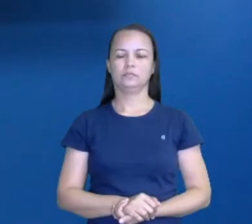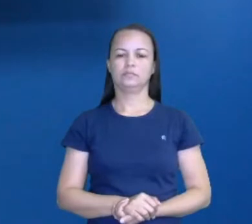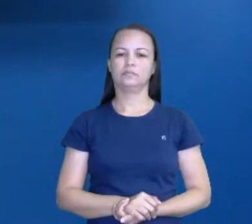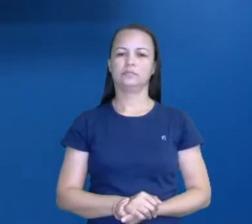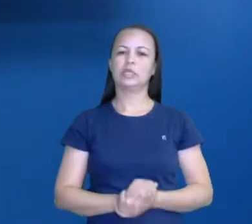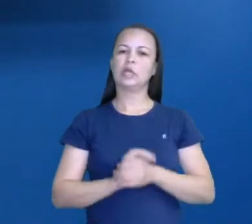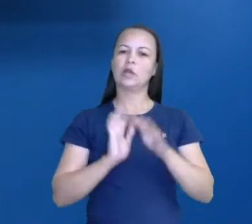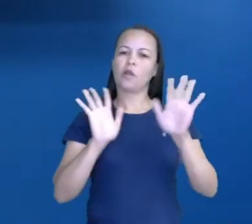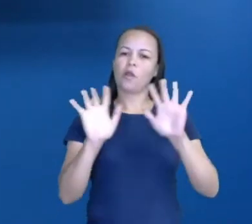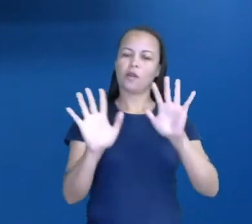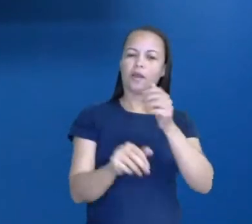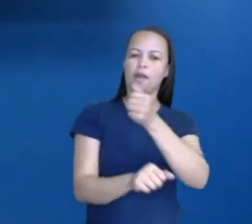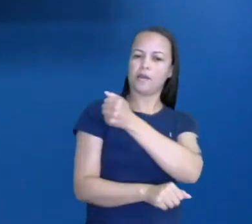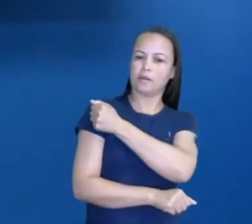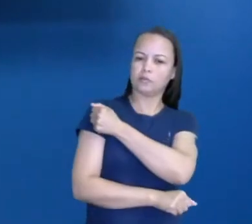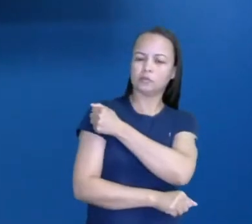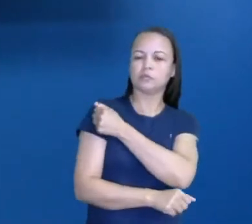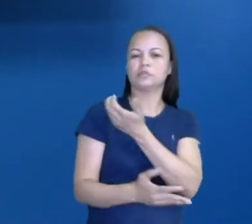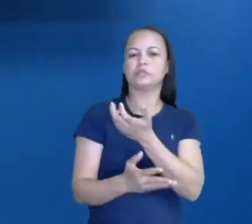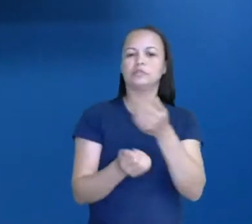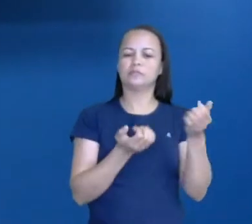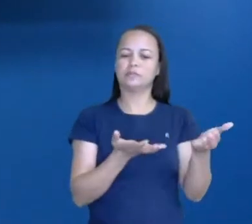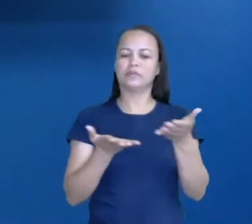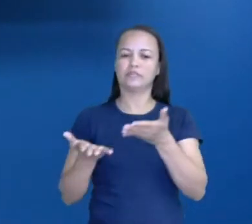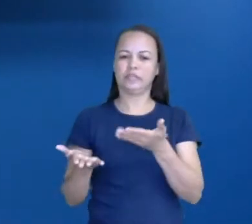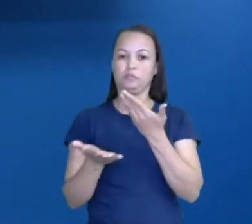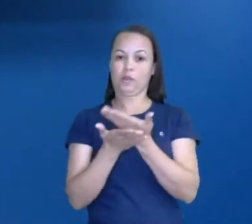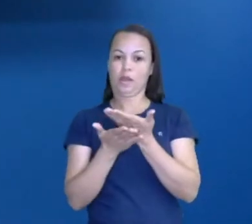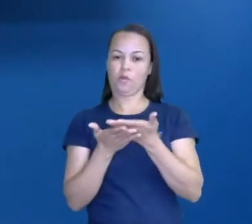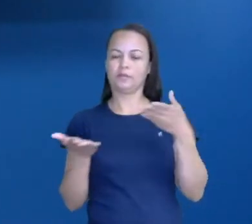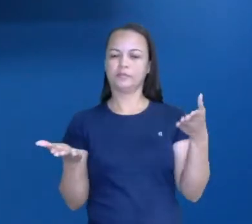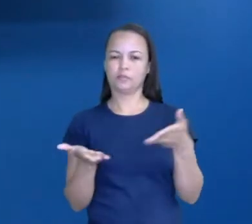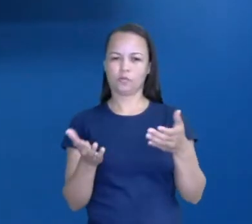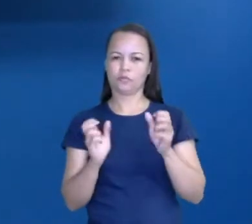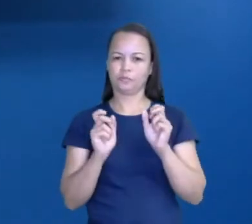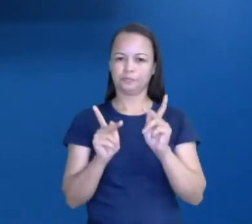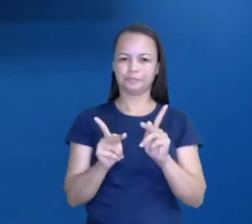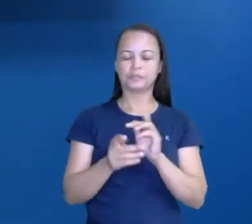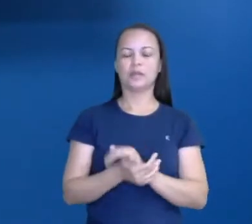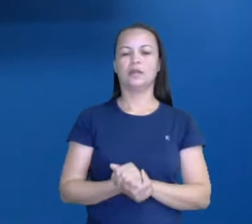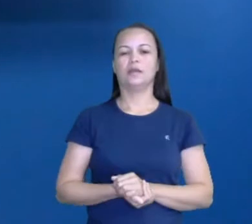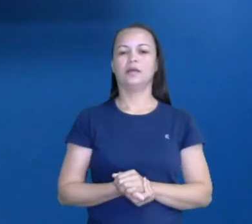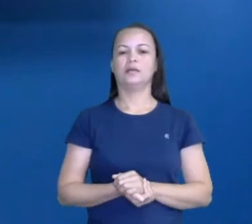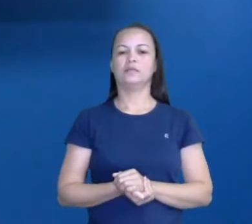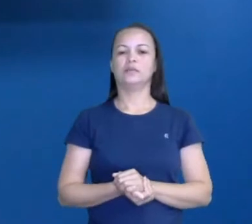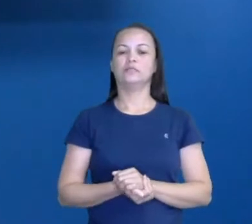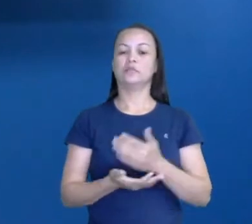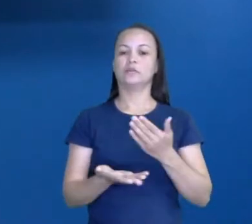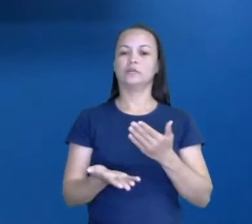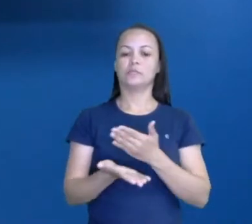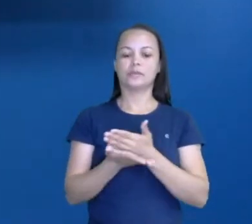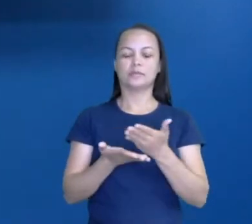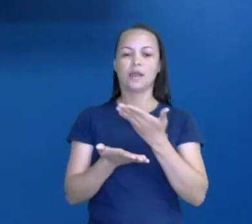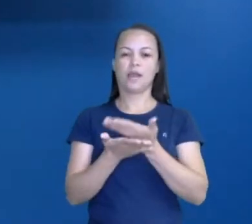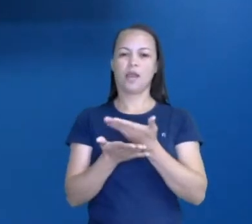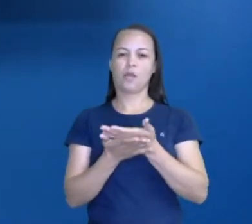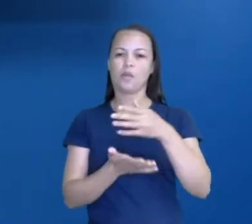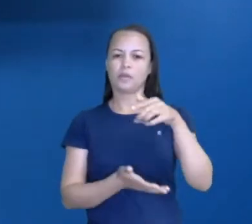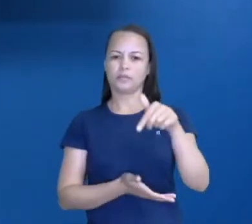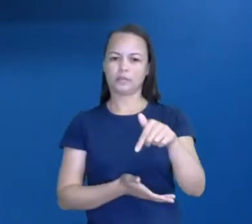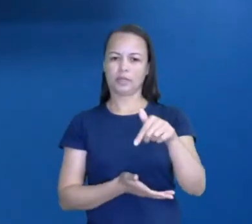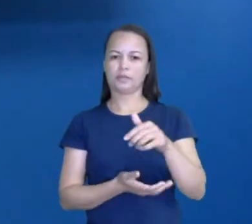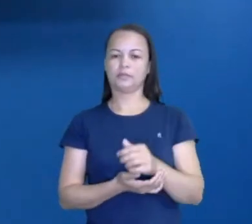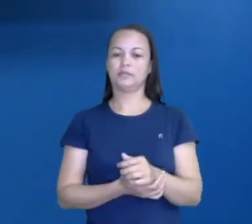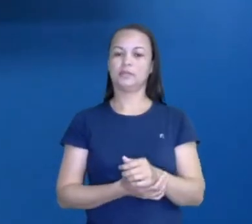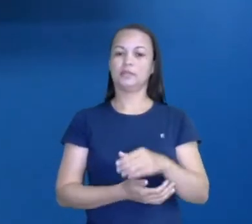Oi, turminha, sejam muito bem-vindos à nossa aula de hoje, certo? Estamos na nossa aula 7,